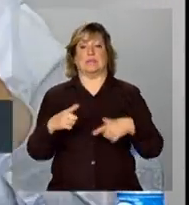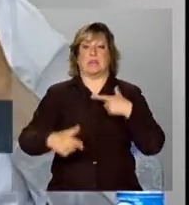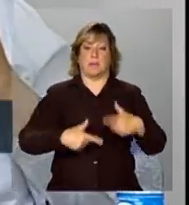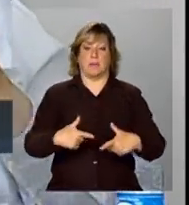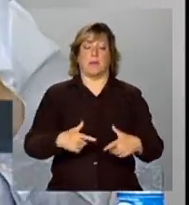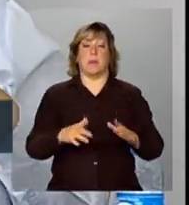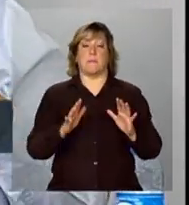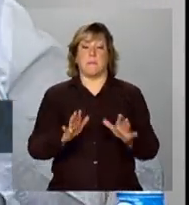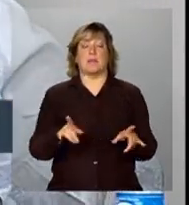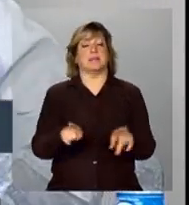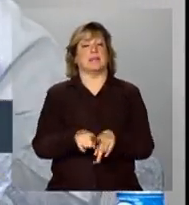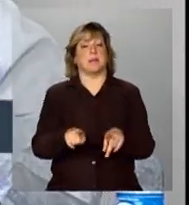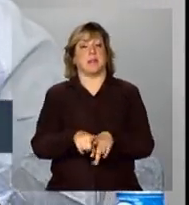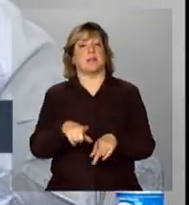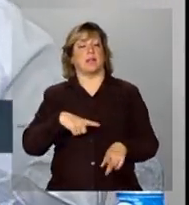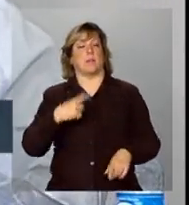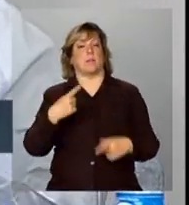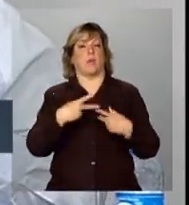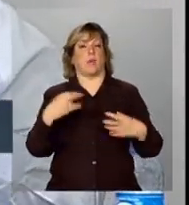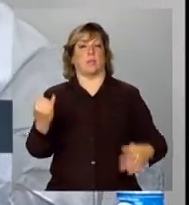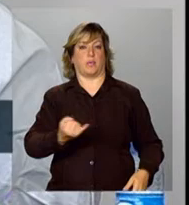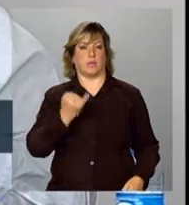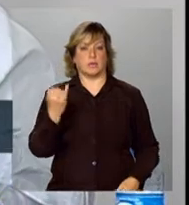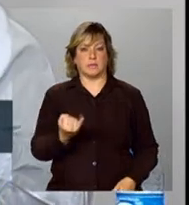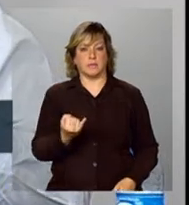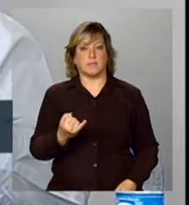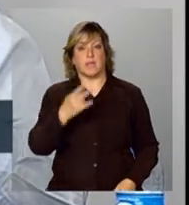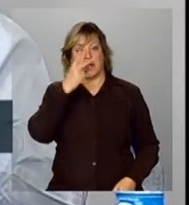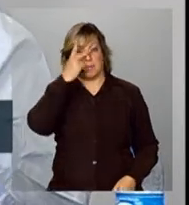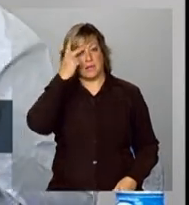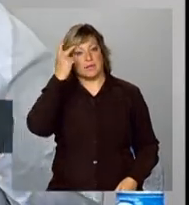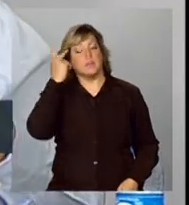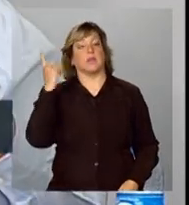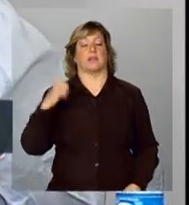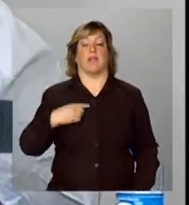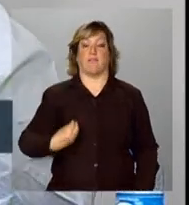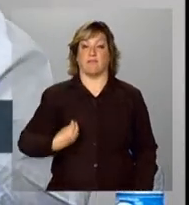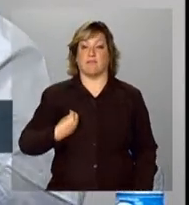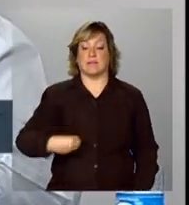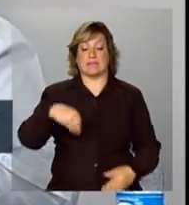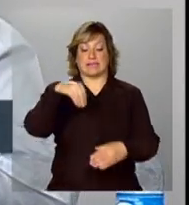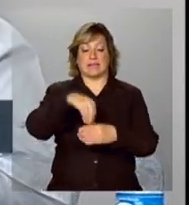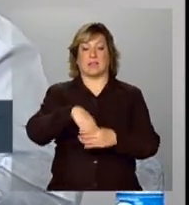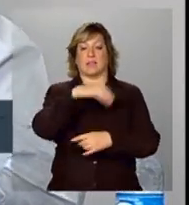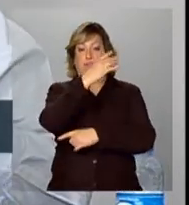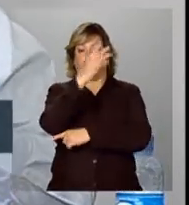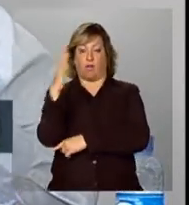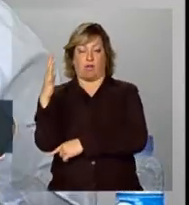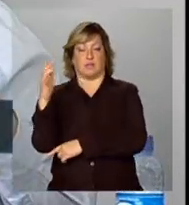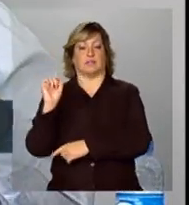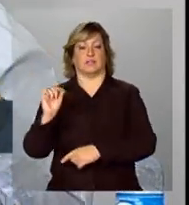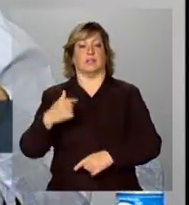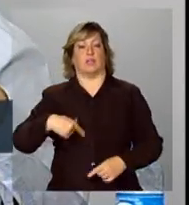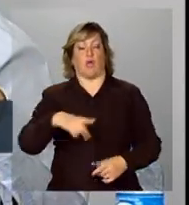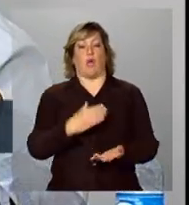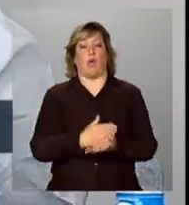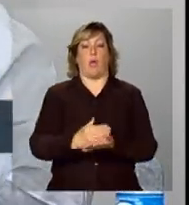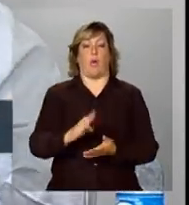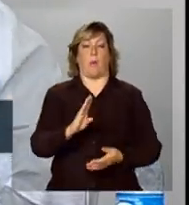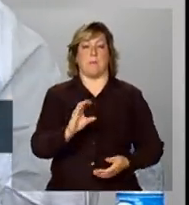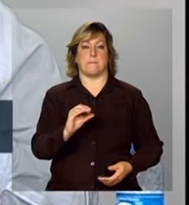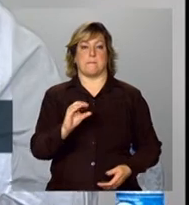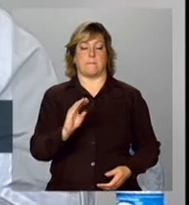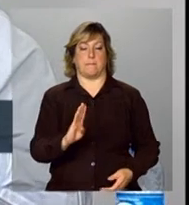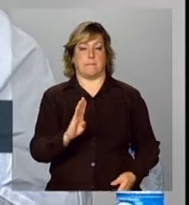situação também importante. Com as pessoas que vivem na floresta, os povos da floresta, tá? Nós começamos o Bolsa Verde